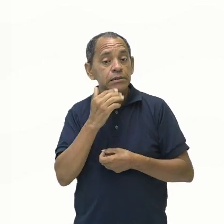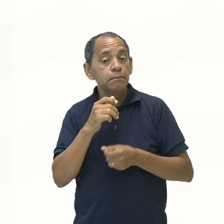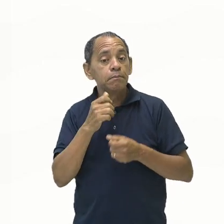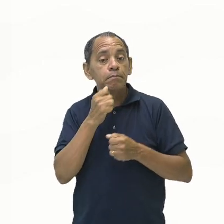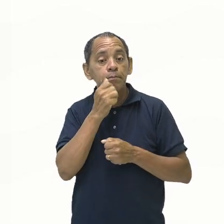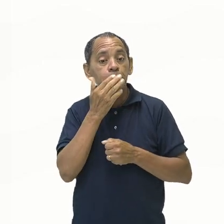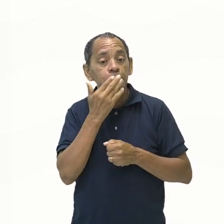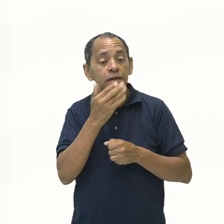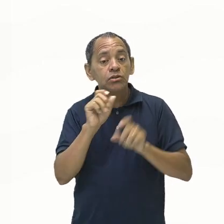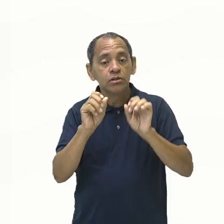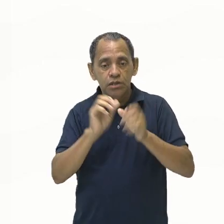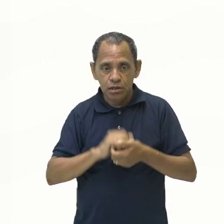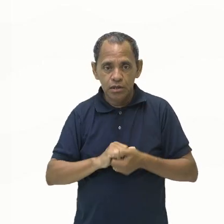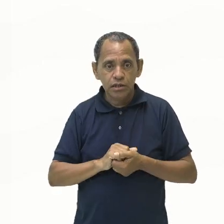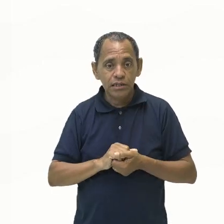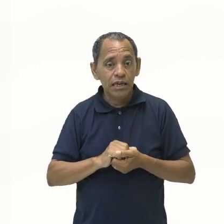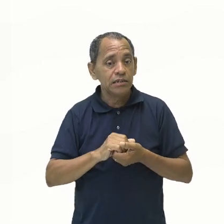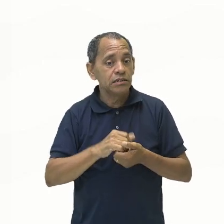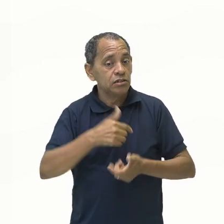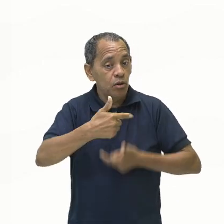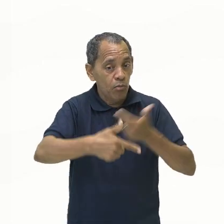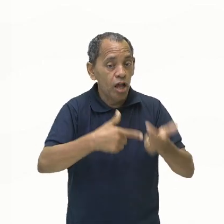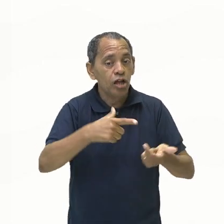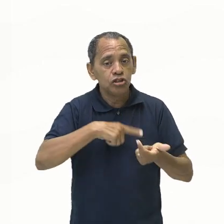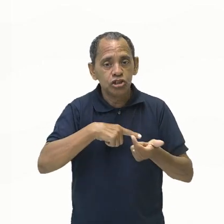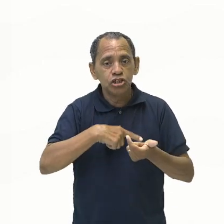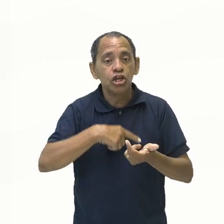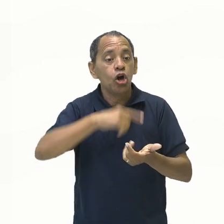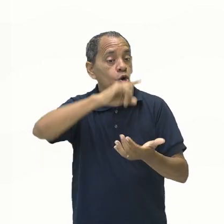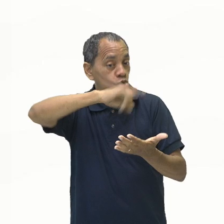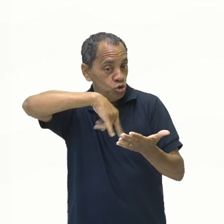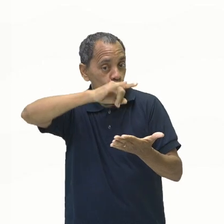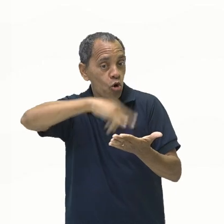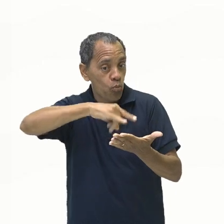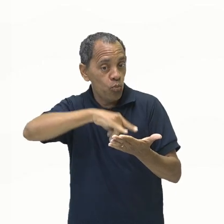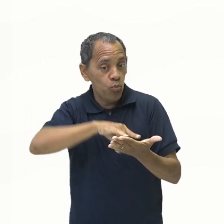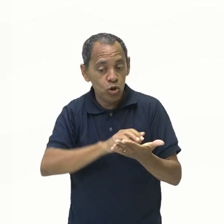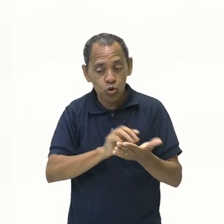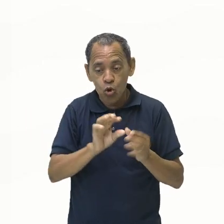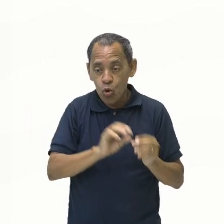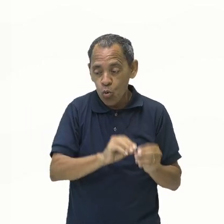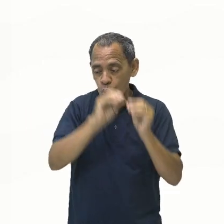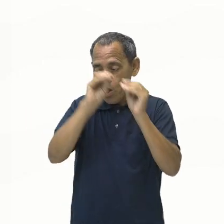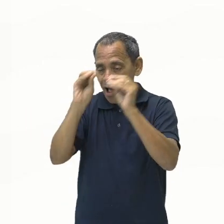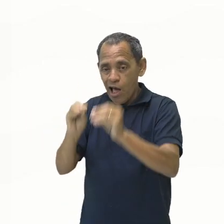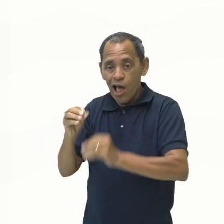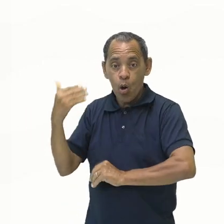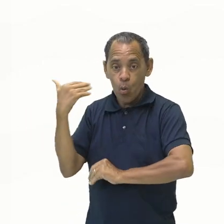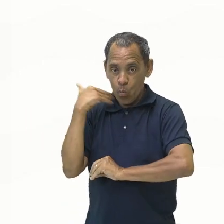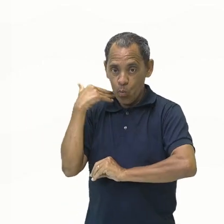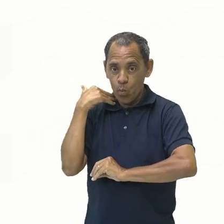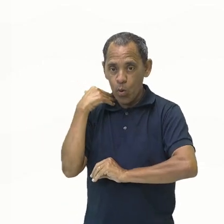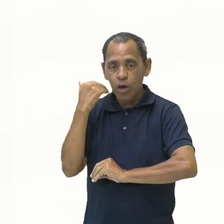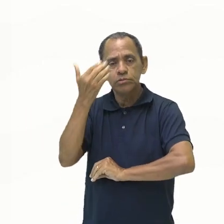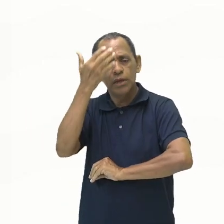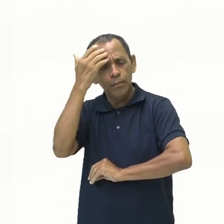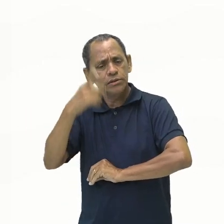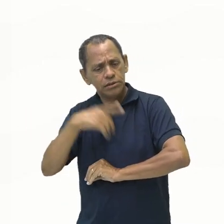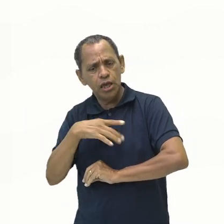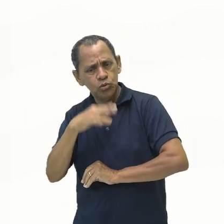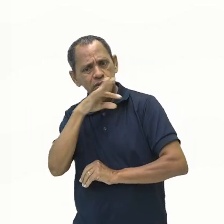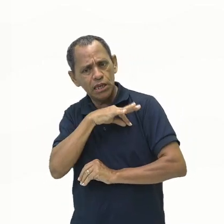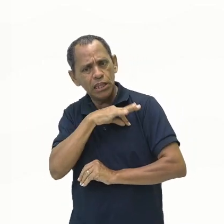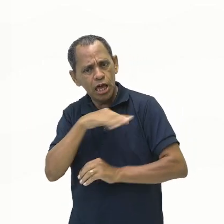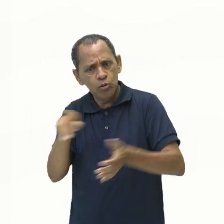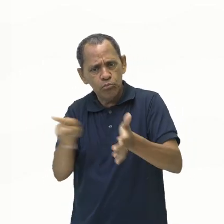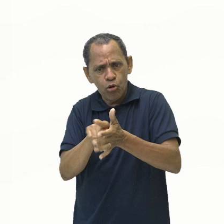vantagens, elas tenham ali um contra-cheque, né, para que o banco saiba que existe um salário que essa pessoa recebe. Então,